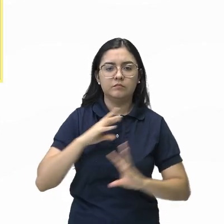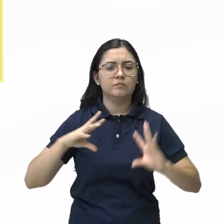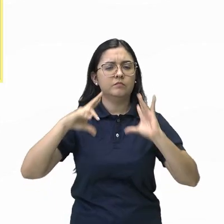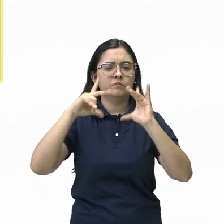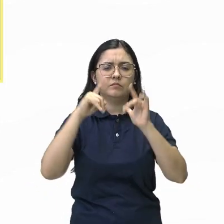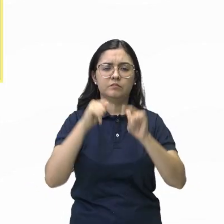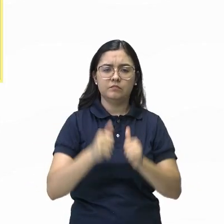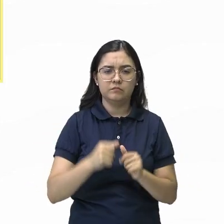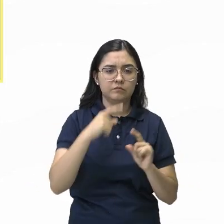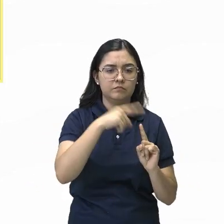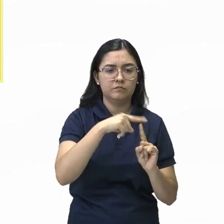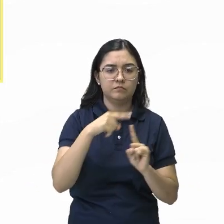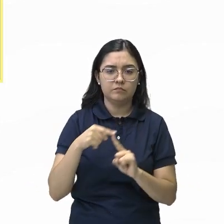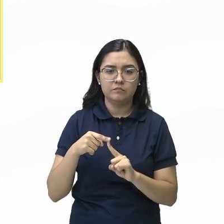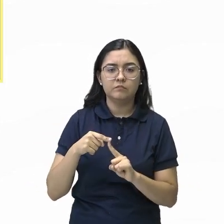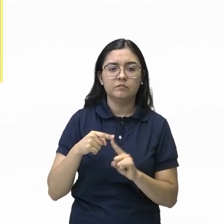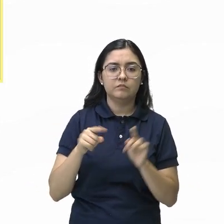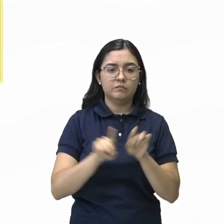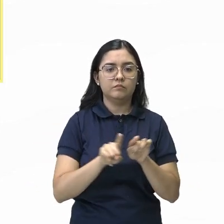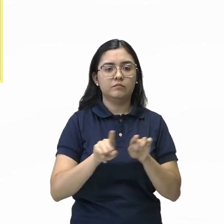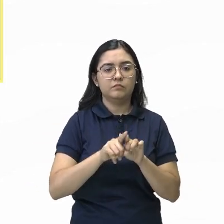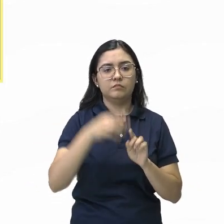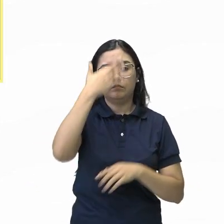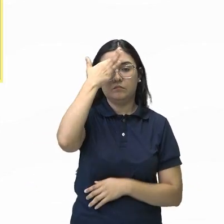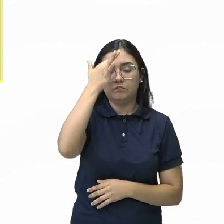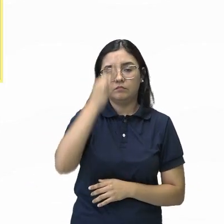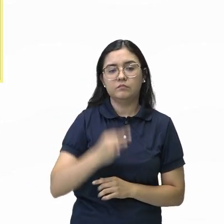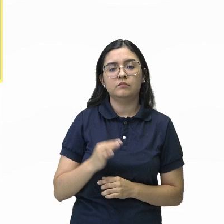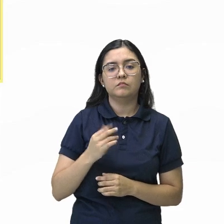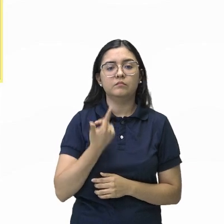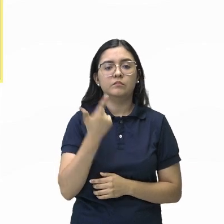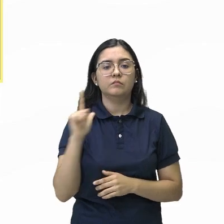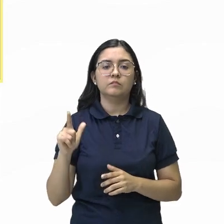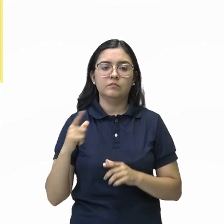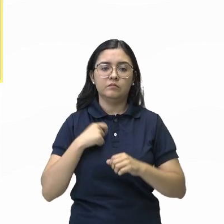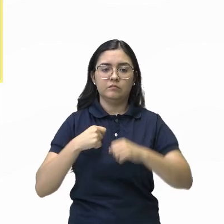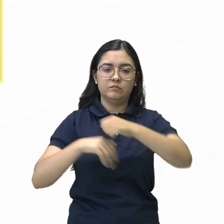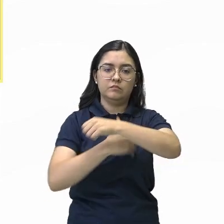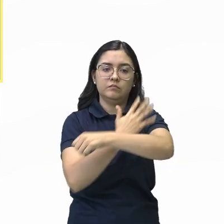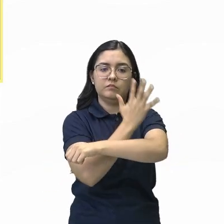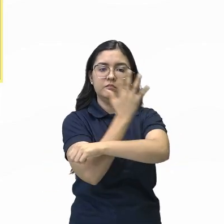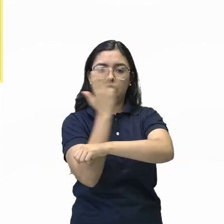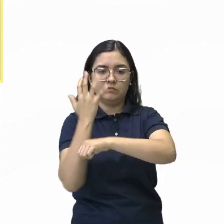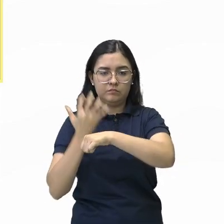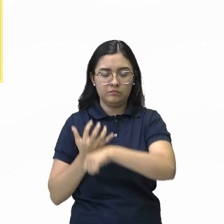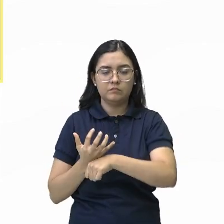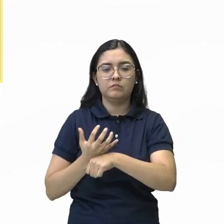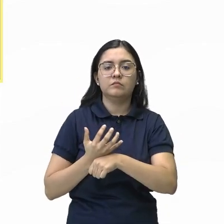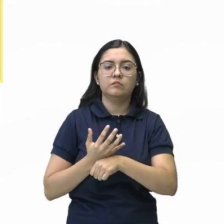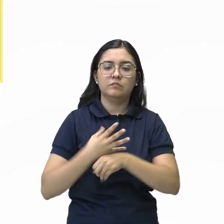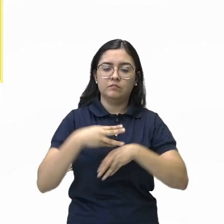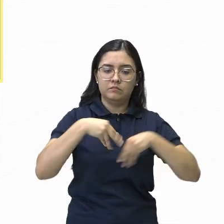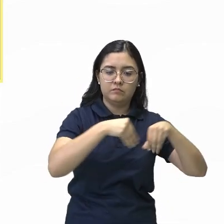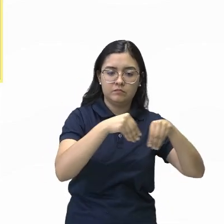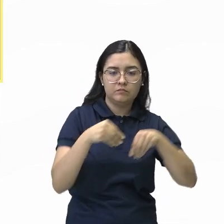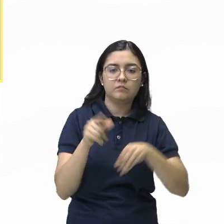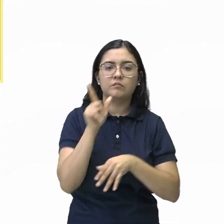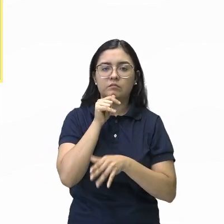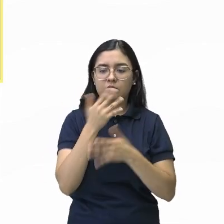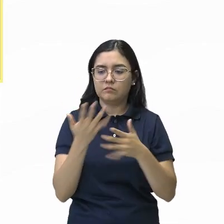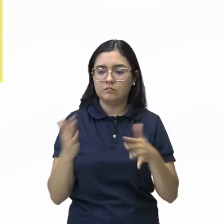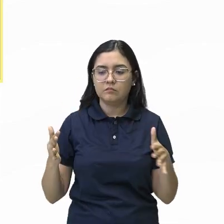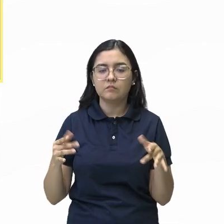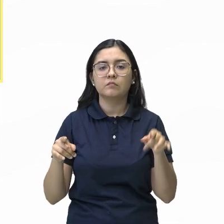as origens, compreendendo, dentre outros, os ecossistemas terrestres, marinhos e